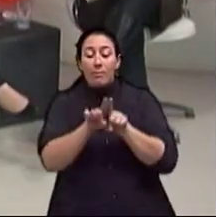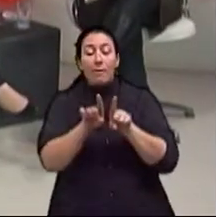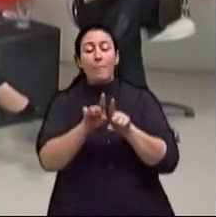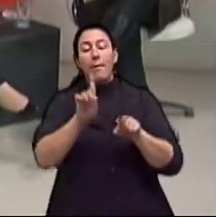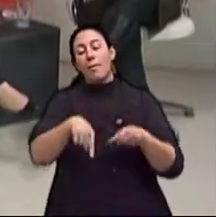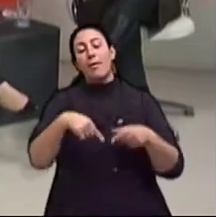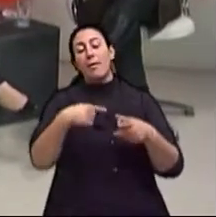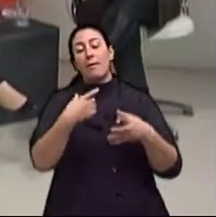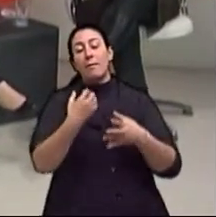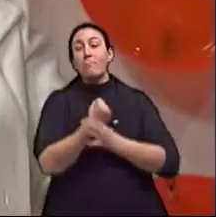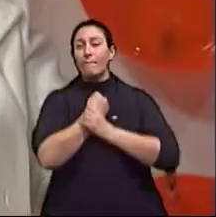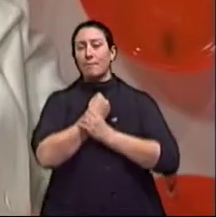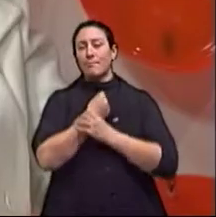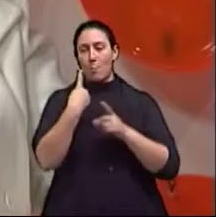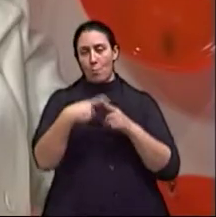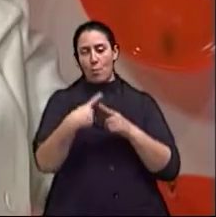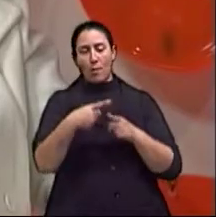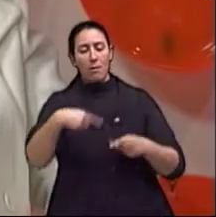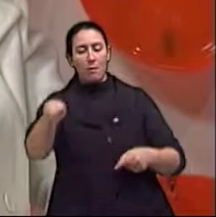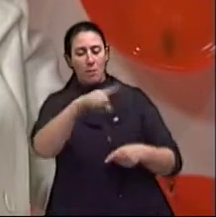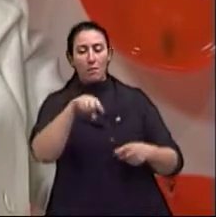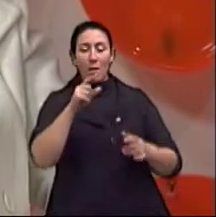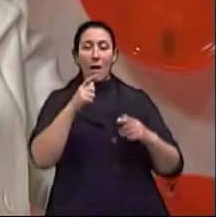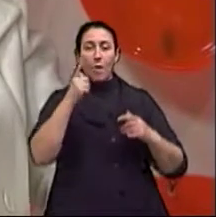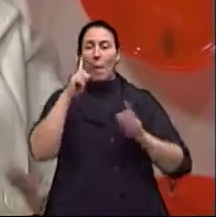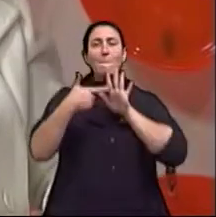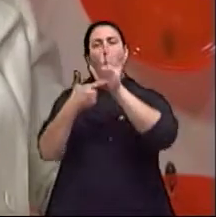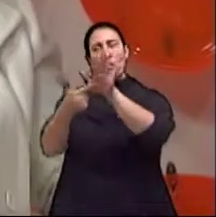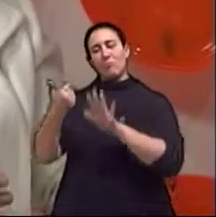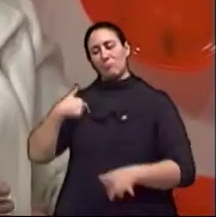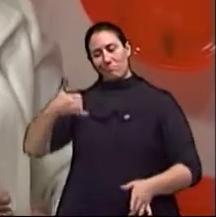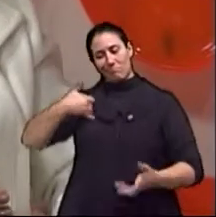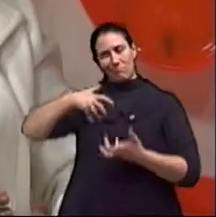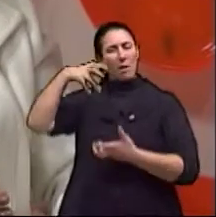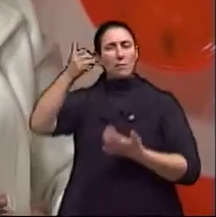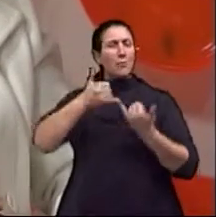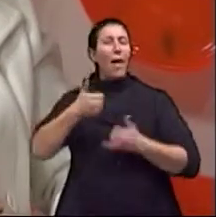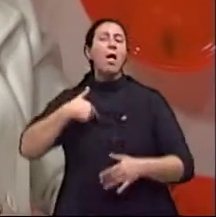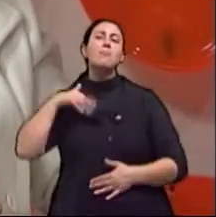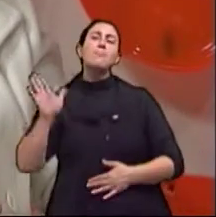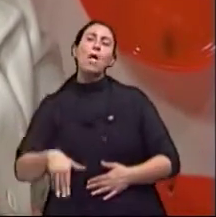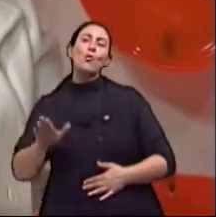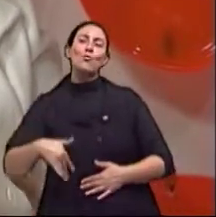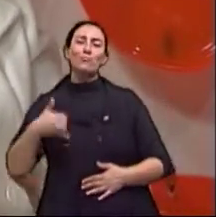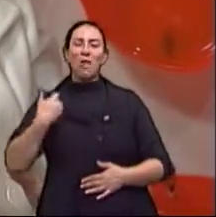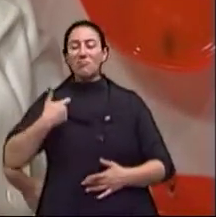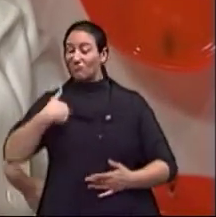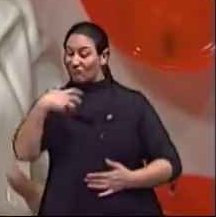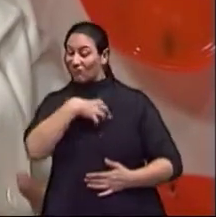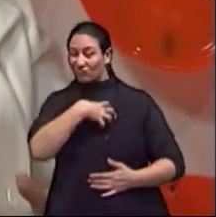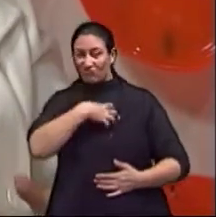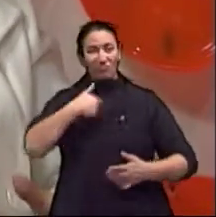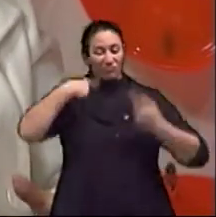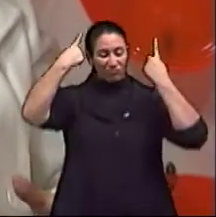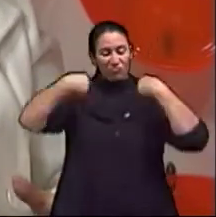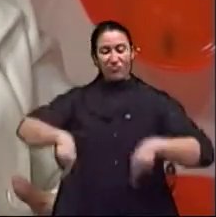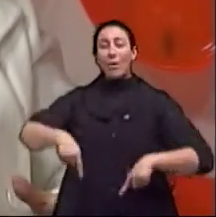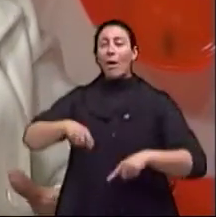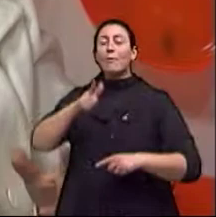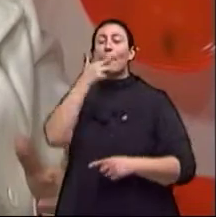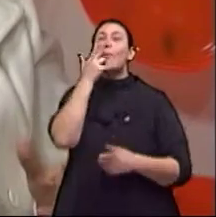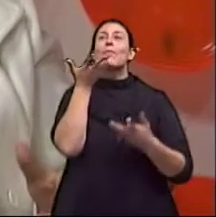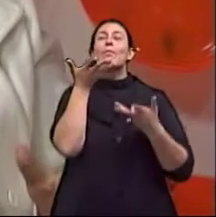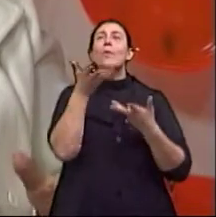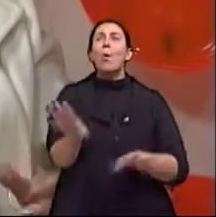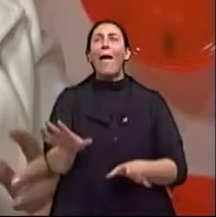incríveis não vivenciam a idade cronológica que tem então quando a gente se vê em com menos idade é uma forma de negar a passagem do